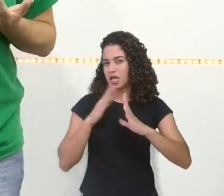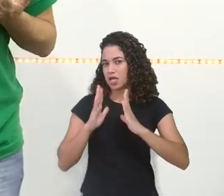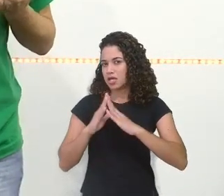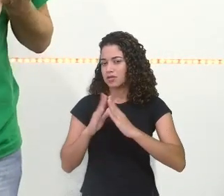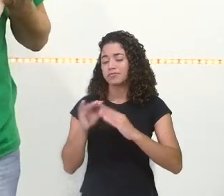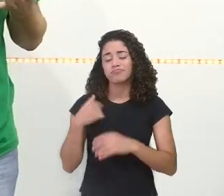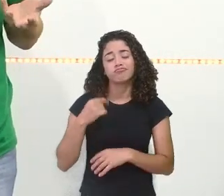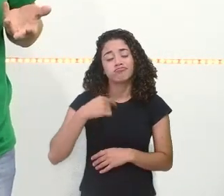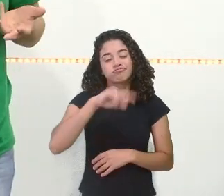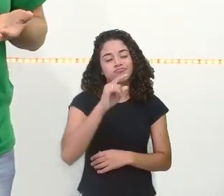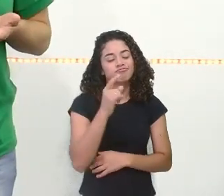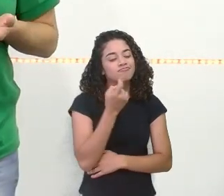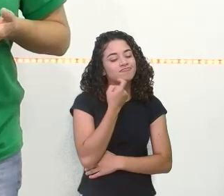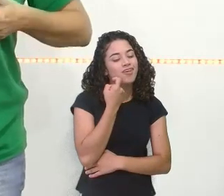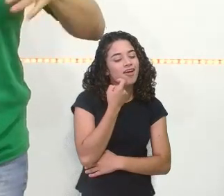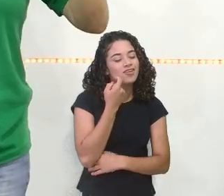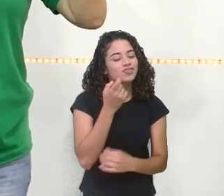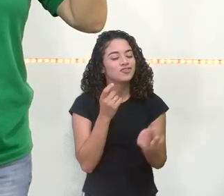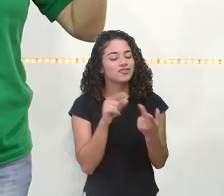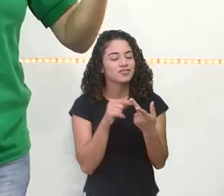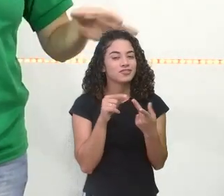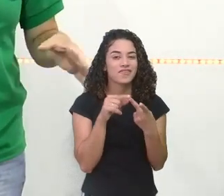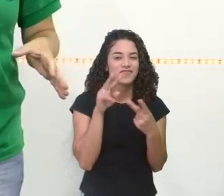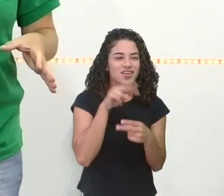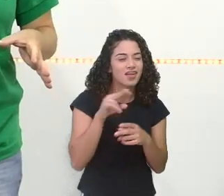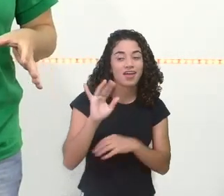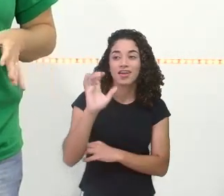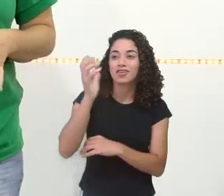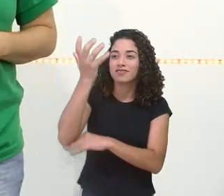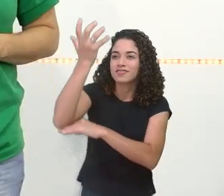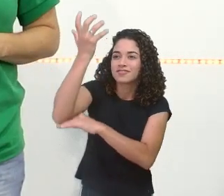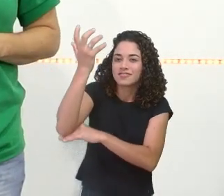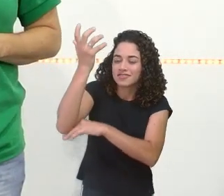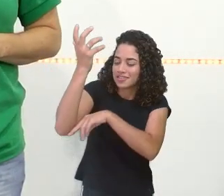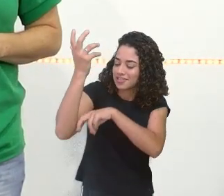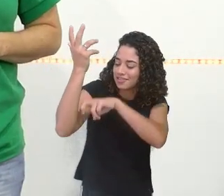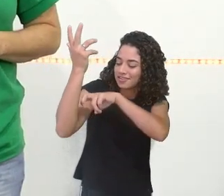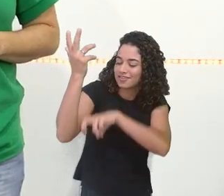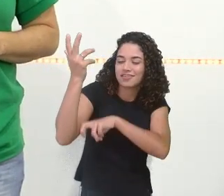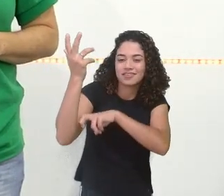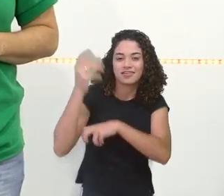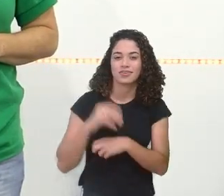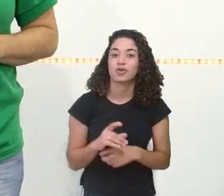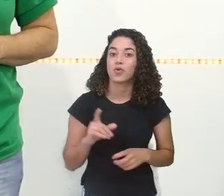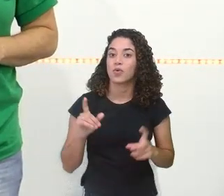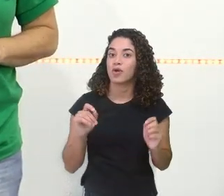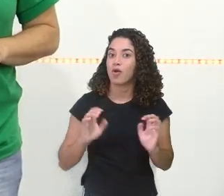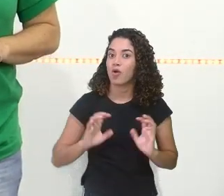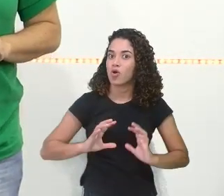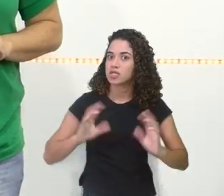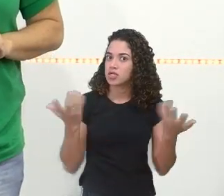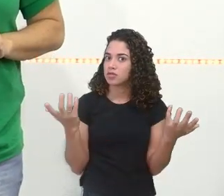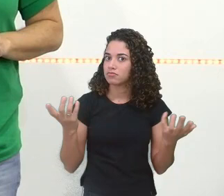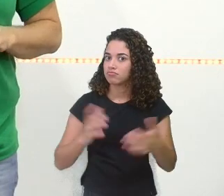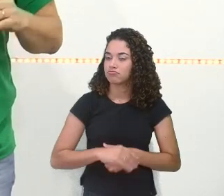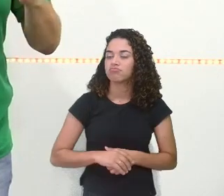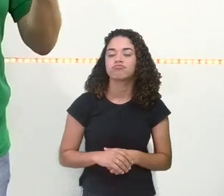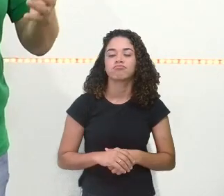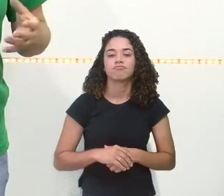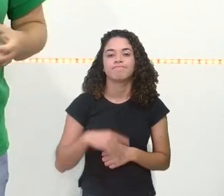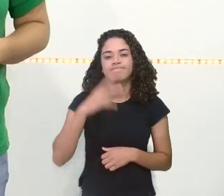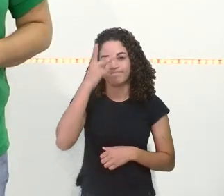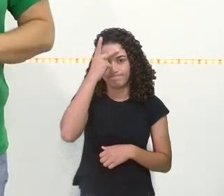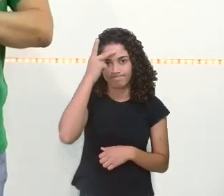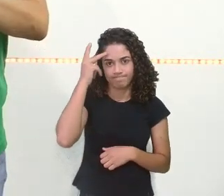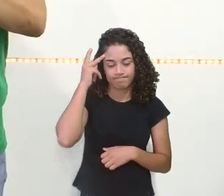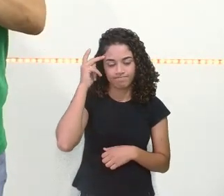ver os peixinhos, né, para aproveitar um pouquinho a sombra das árvores que tinham lá perto. O que aconteceu? As pessoas foram